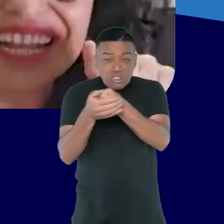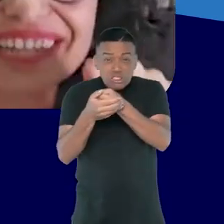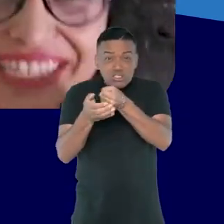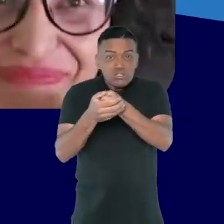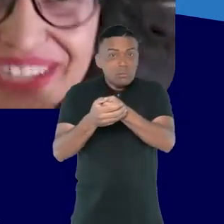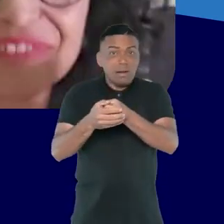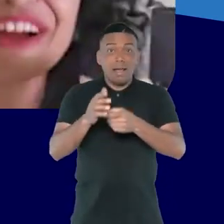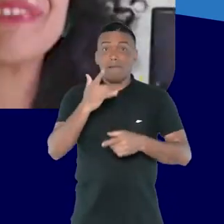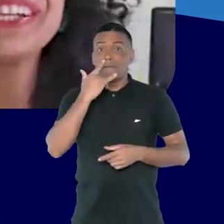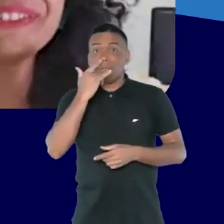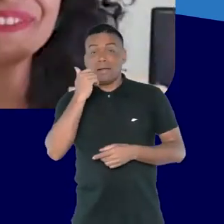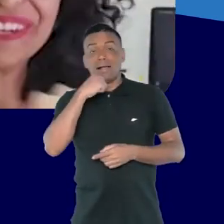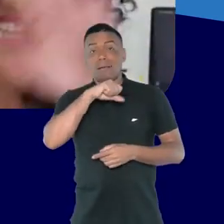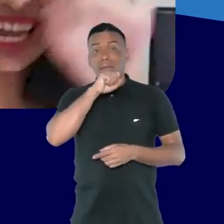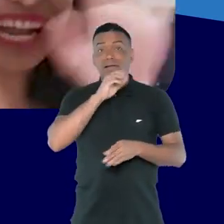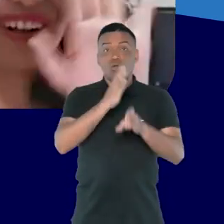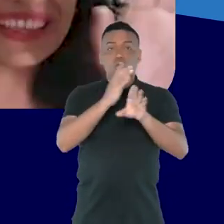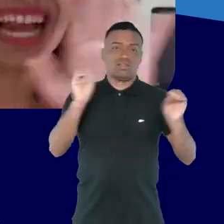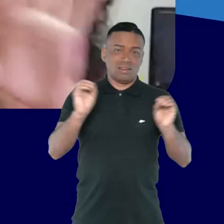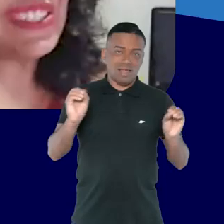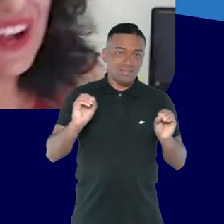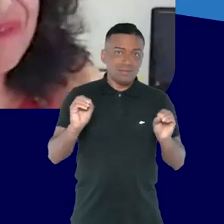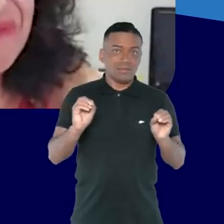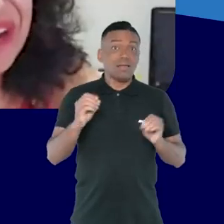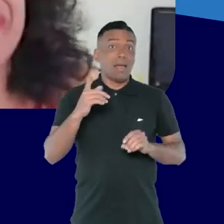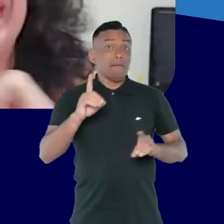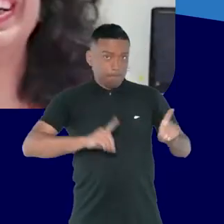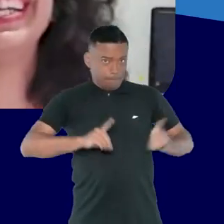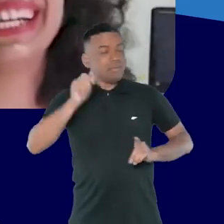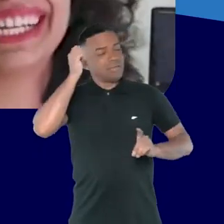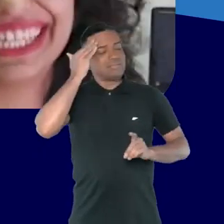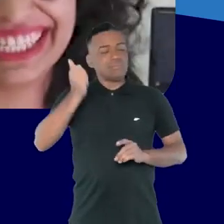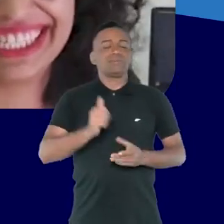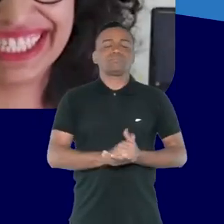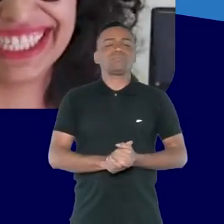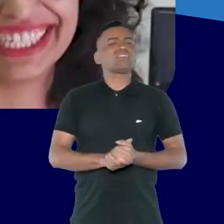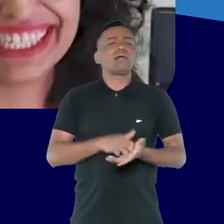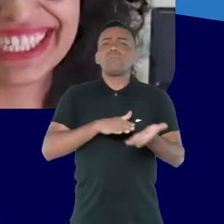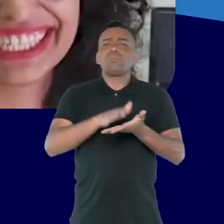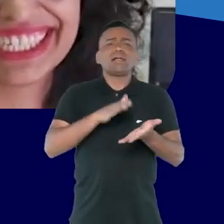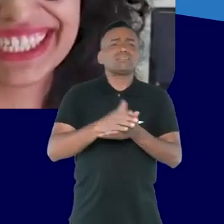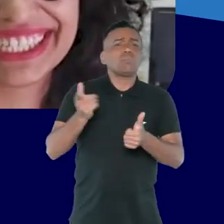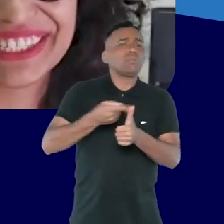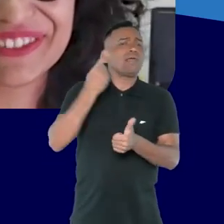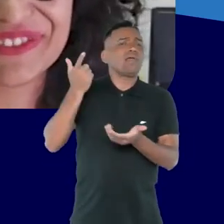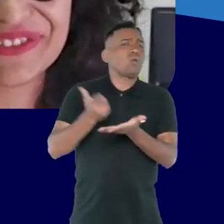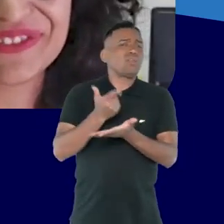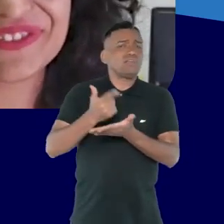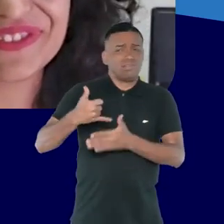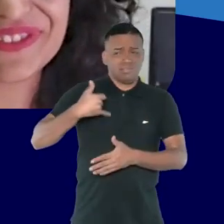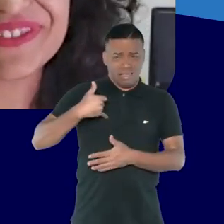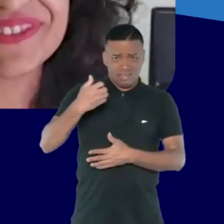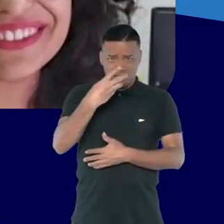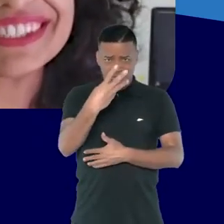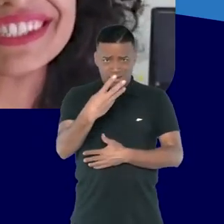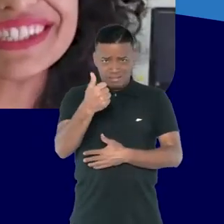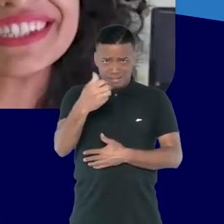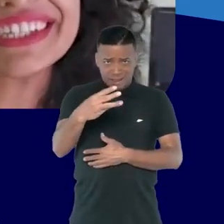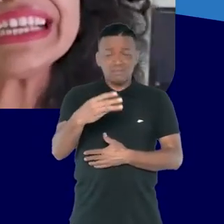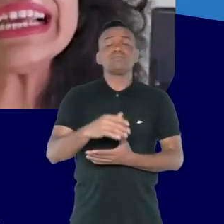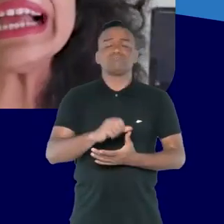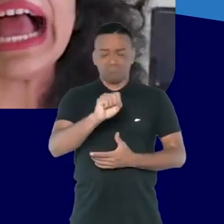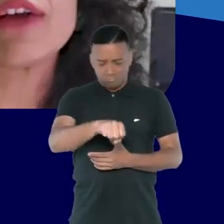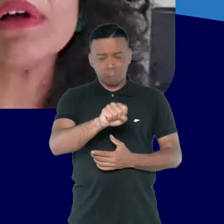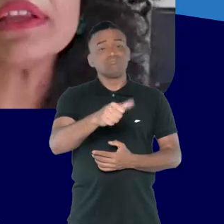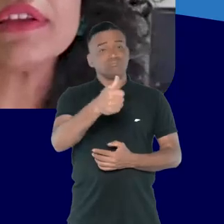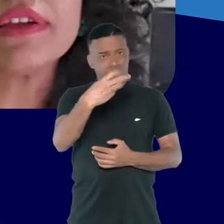pasta, e dentro dessa pasta ficava o livro, para ninguém encontrar, só a minha prima. E como que veio a publicação desse primeiro livro?